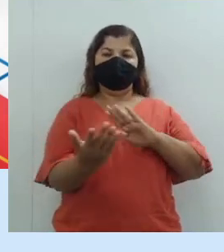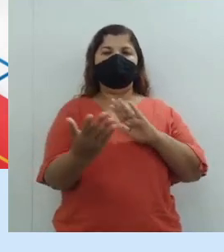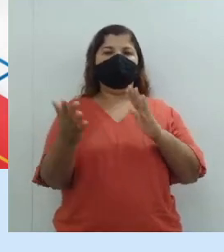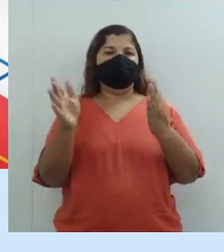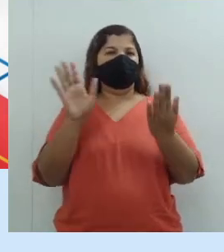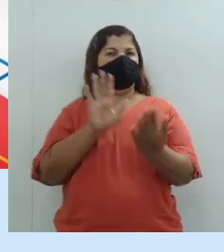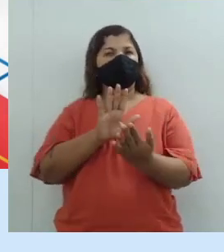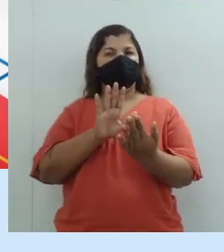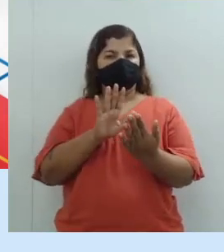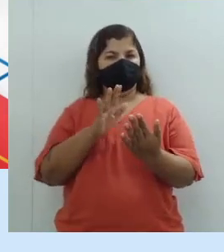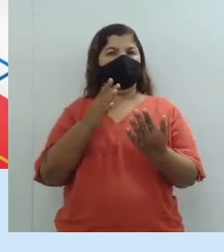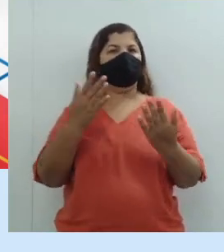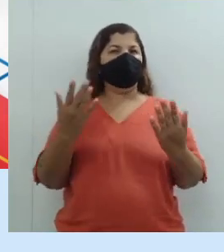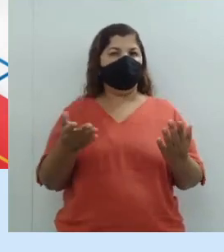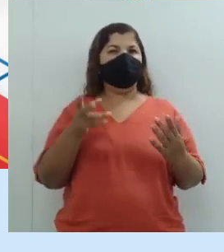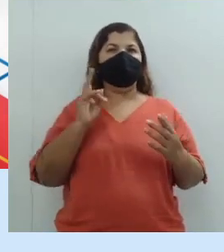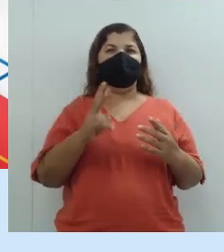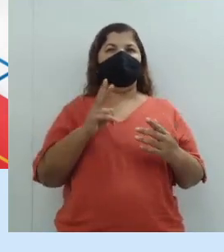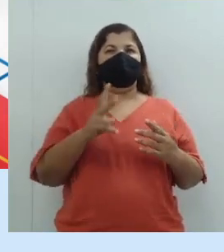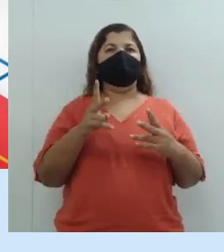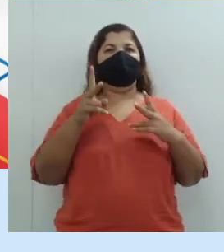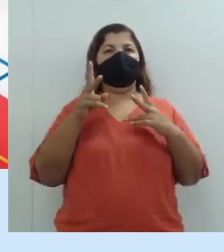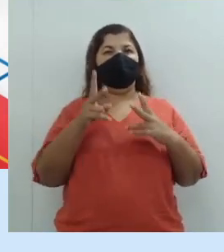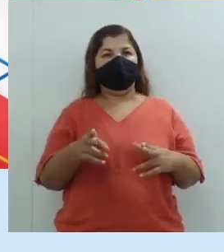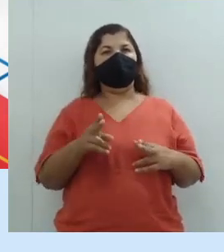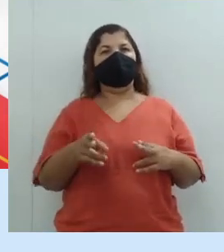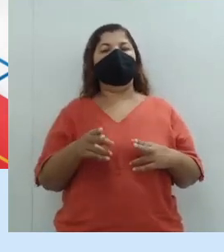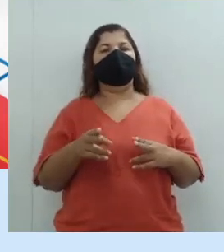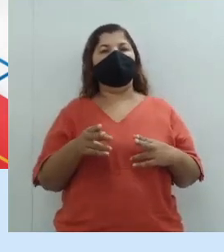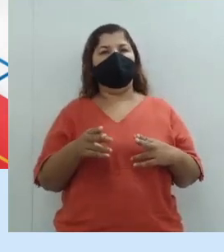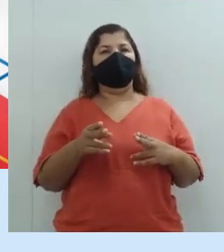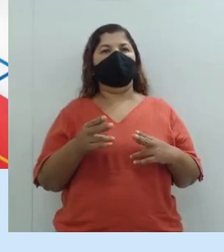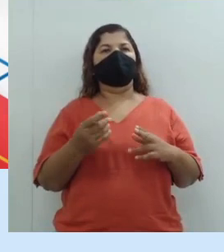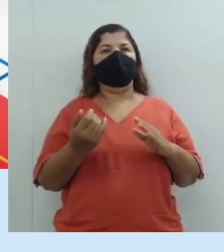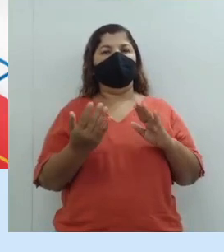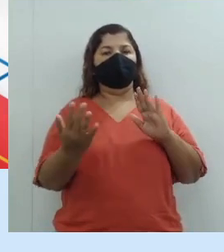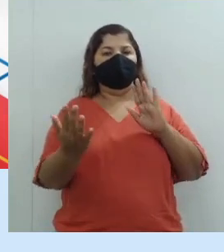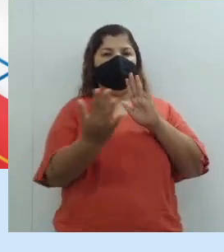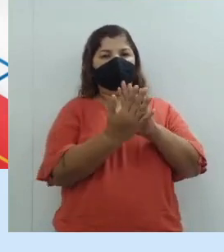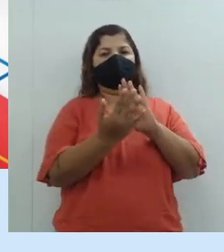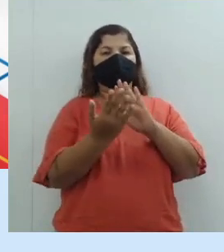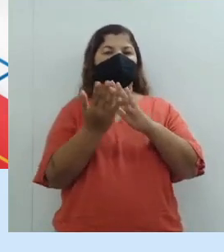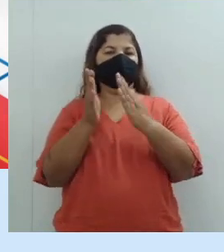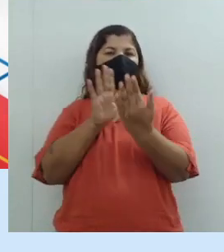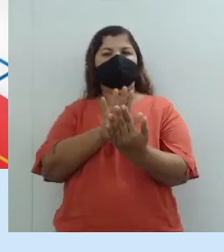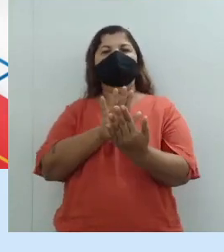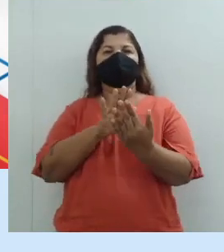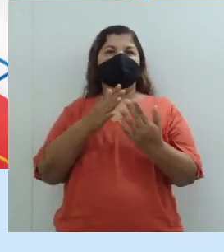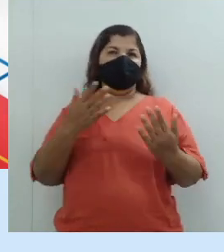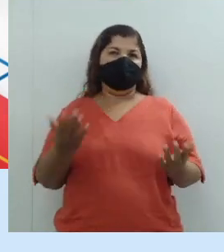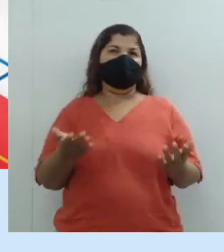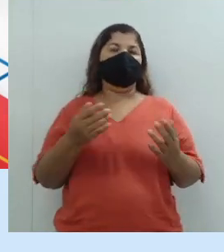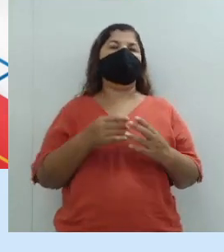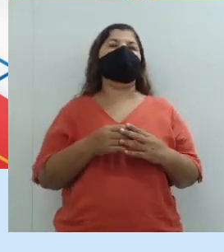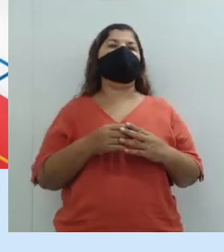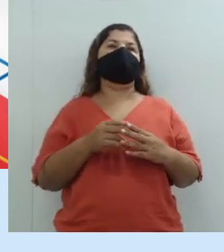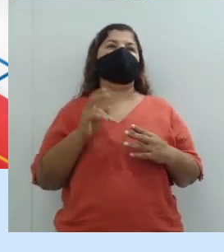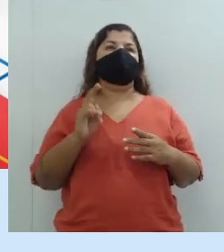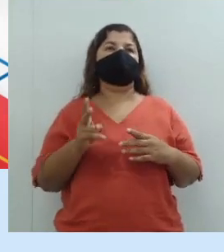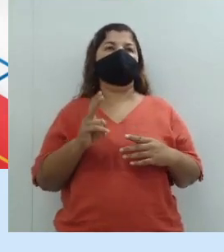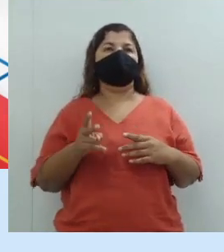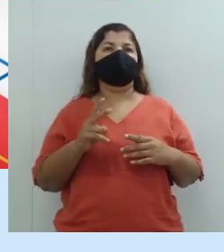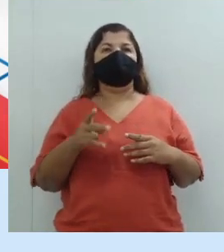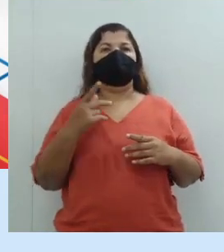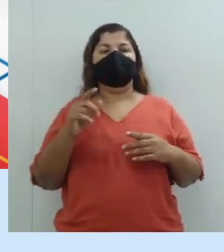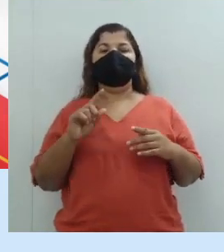sobre o outro, e são sempre iguais e dirigidas a partes opostas. Então, vamos traduzir isso, né? A gente sempre ouve dizer que